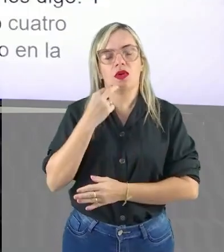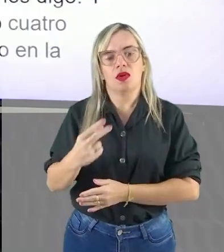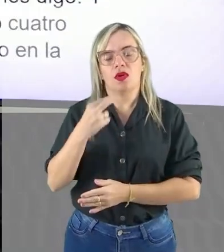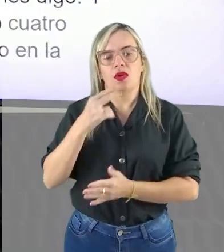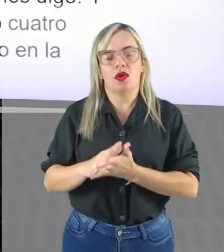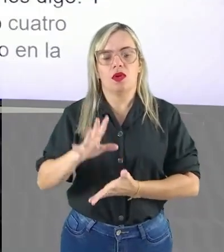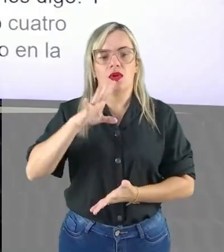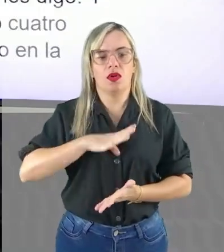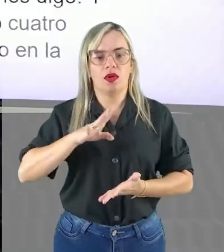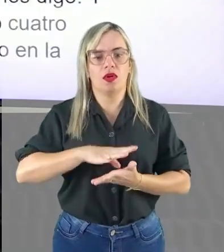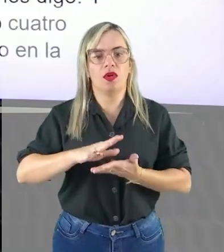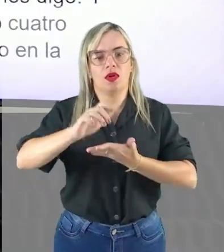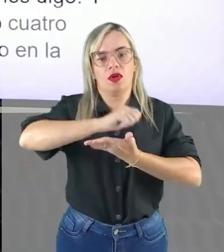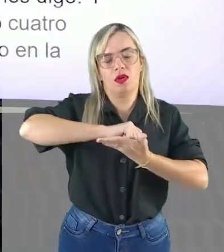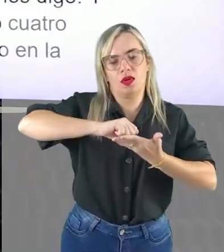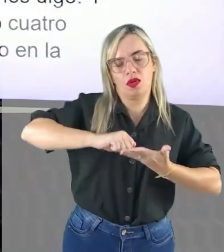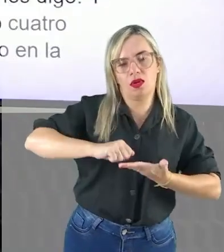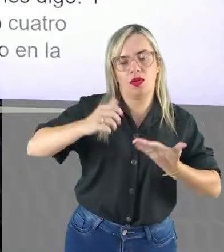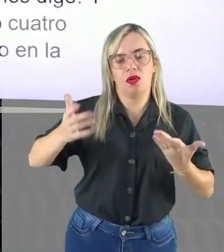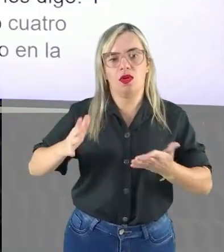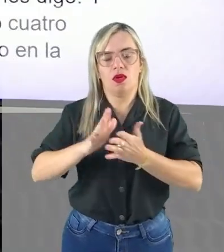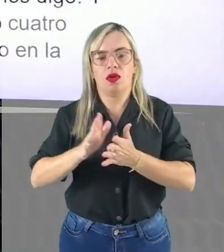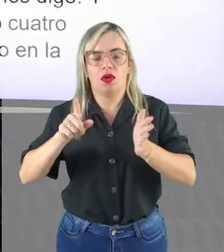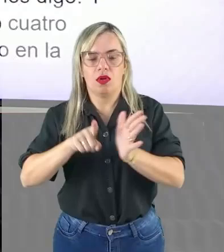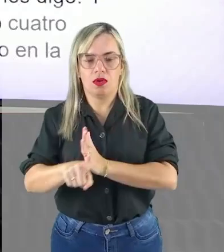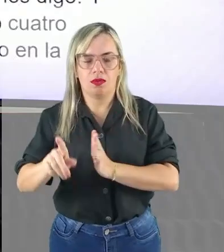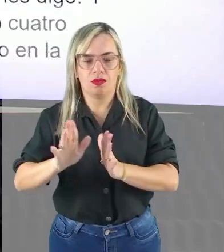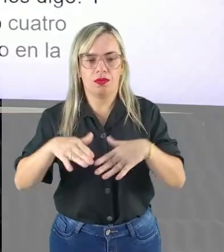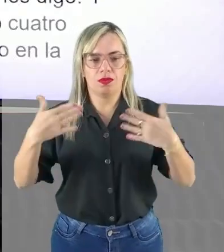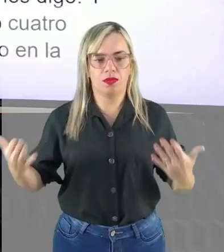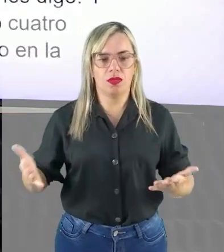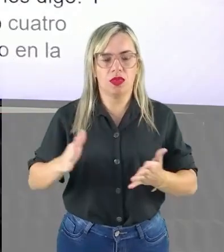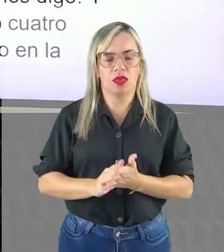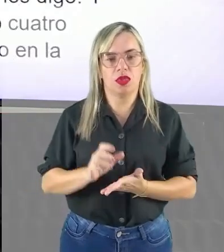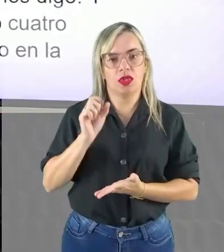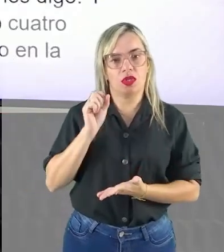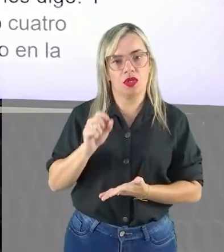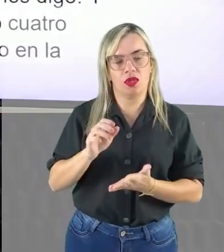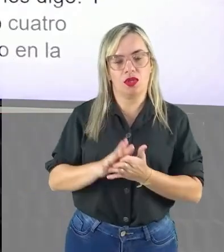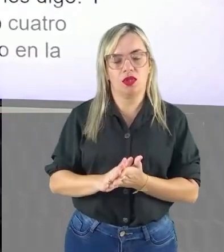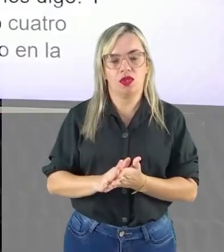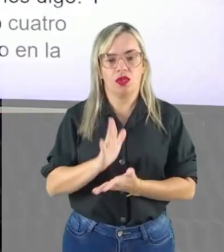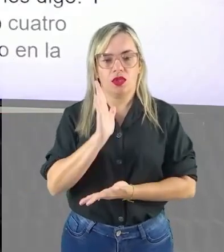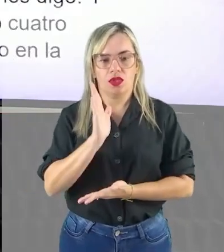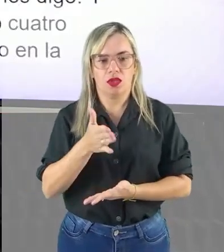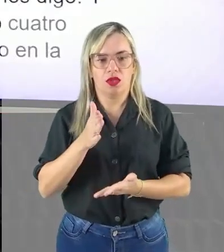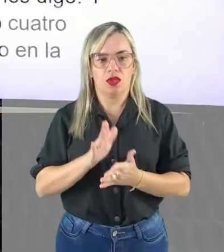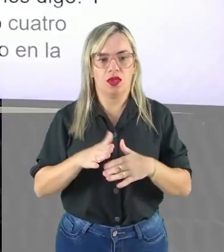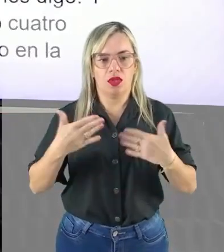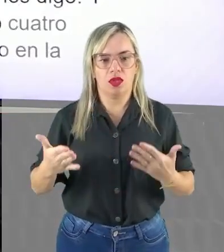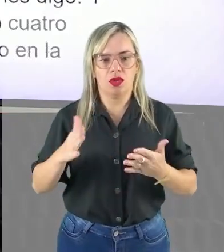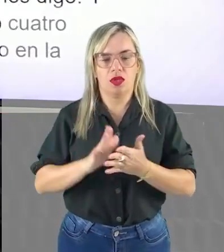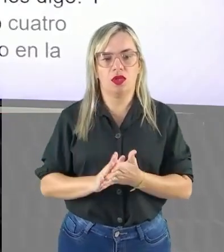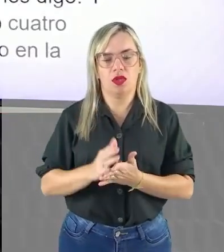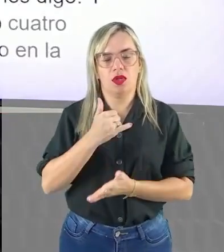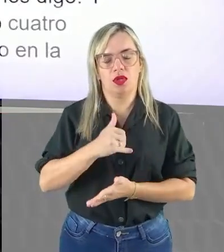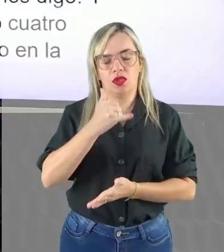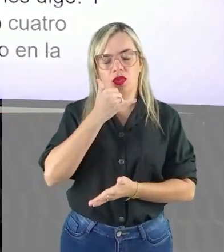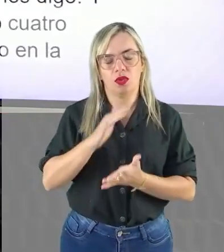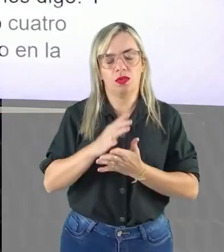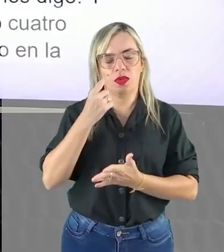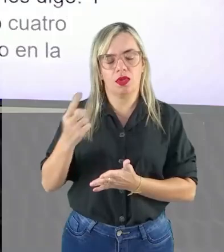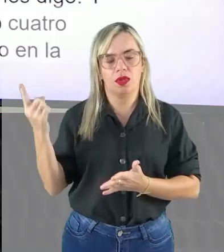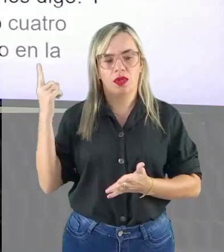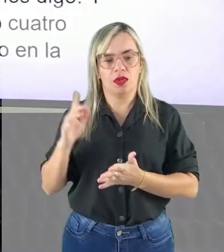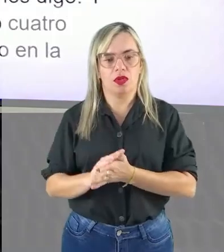ter escrita, não é, em português as questões e elas vão estar em português. Quando a gente passa para o Enem, para o